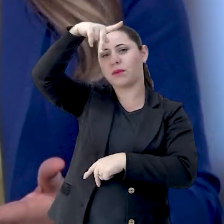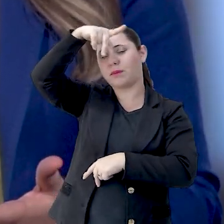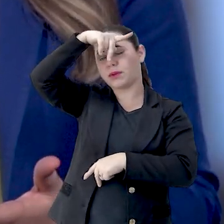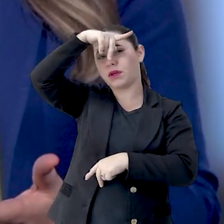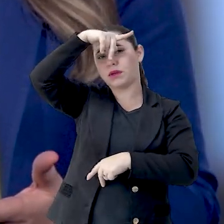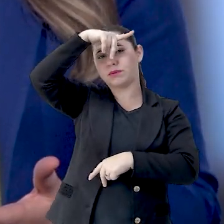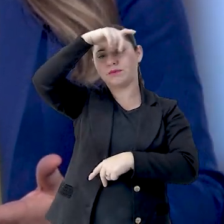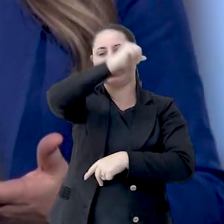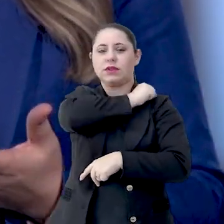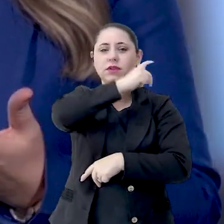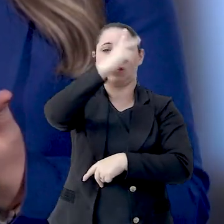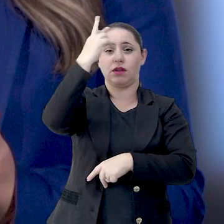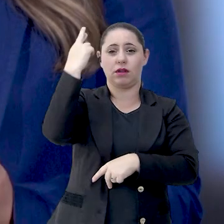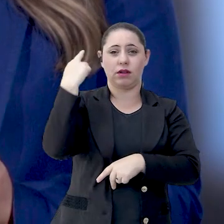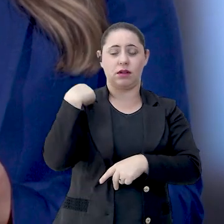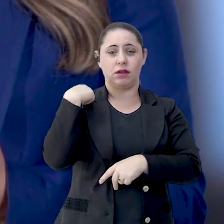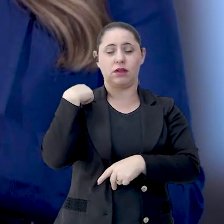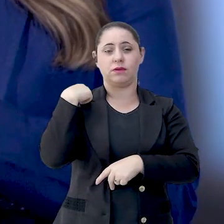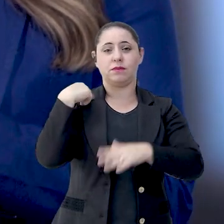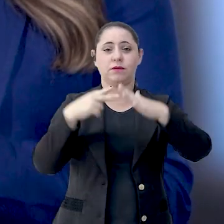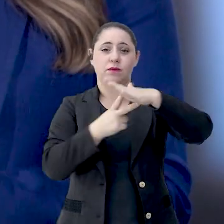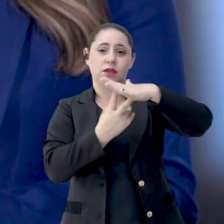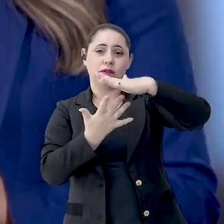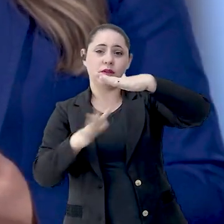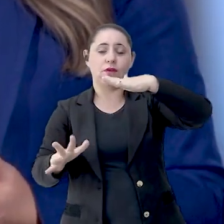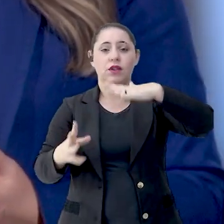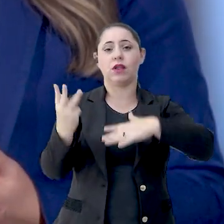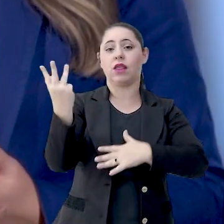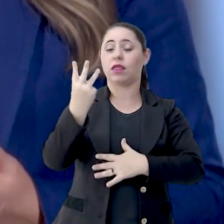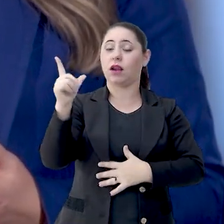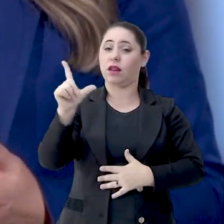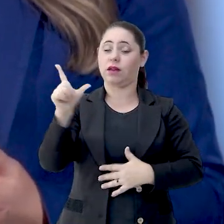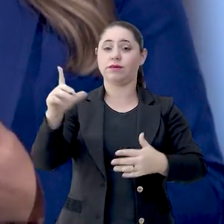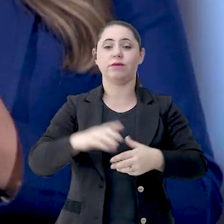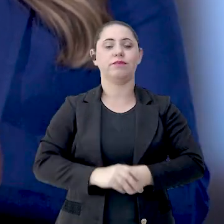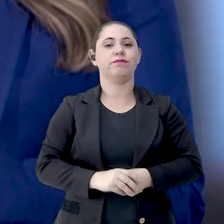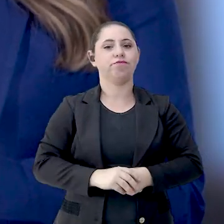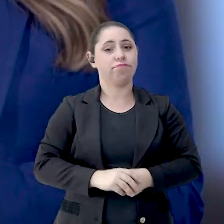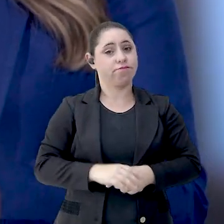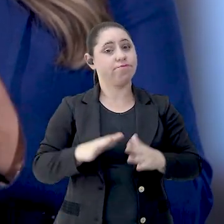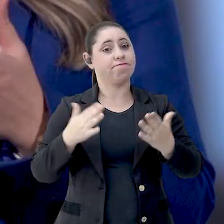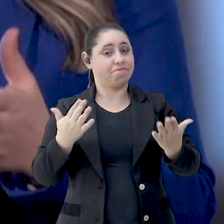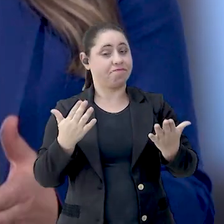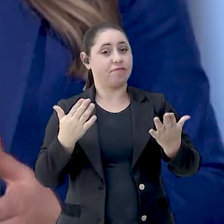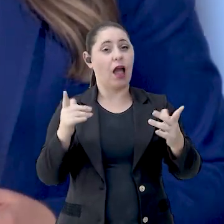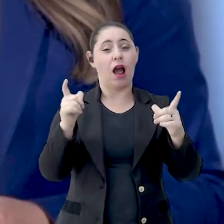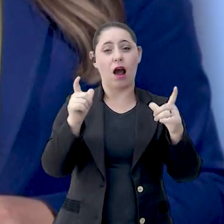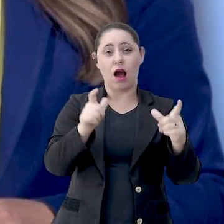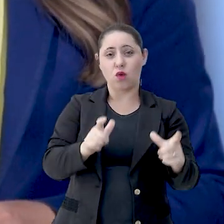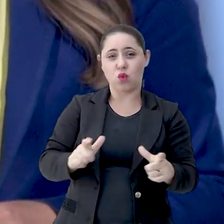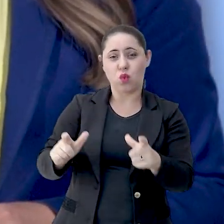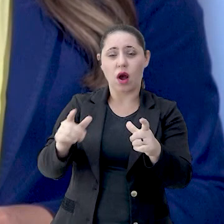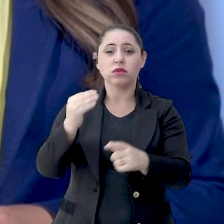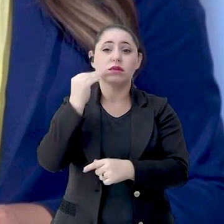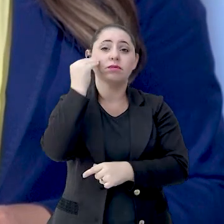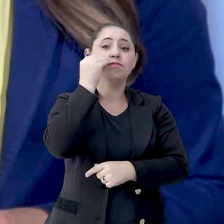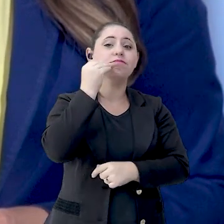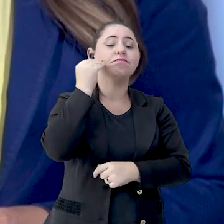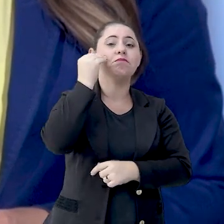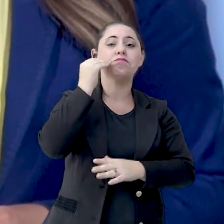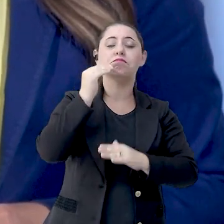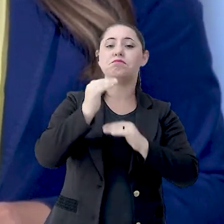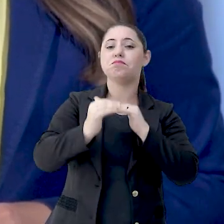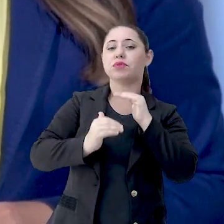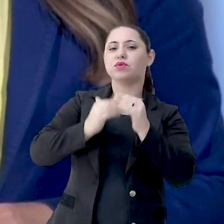um processo de industrialização bastante avançado, o que impacta na geração de empregos